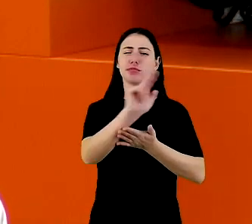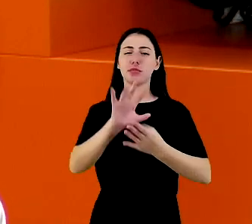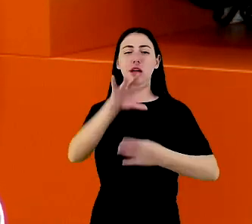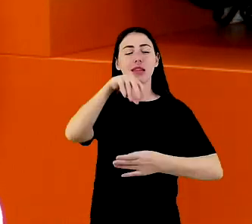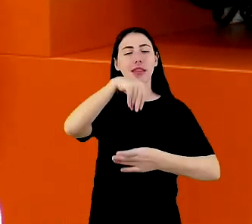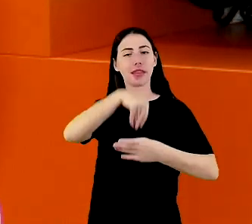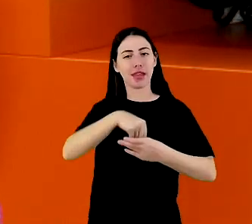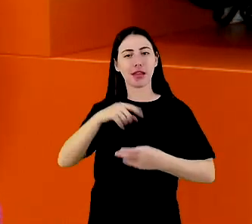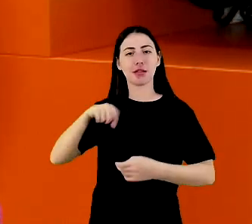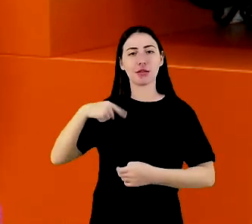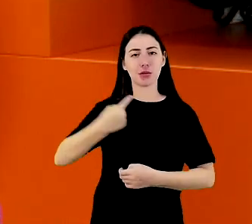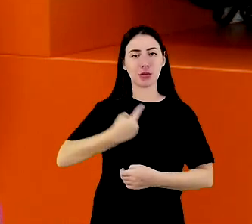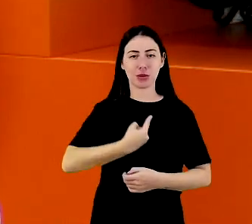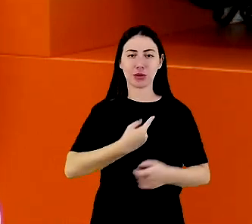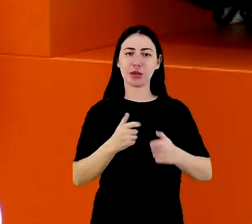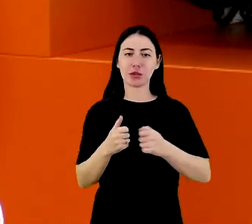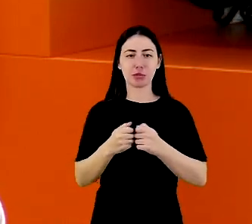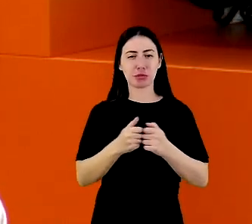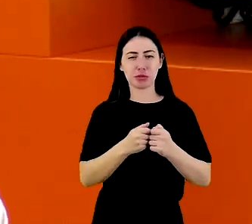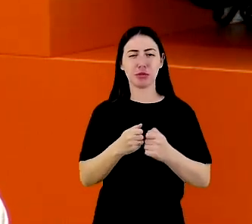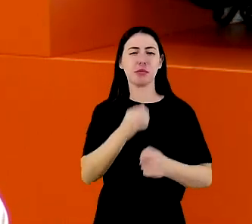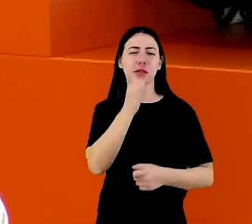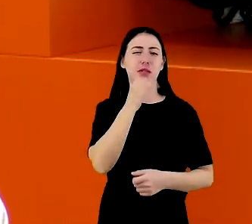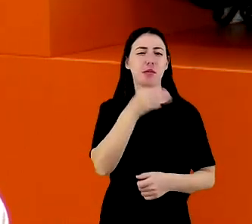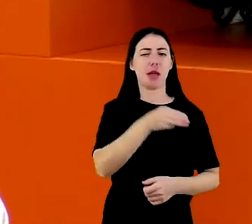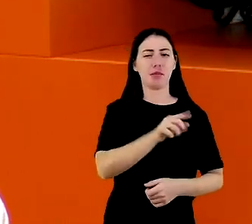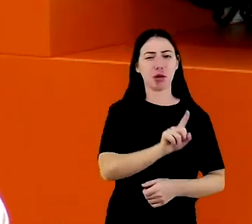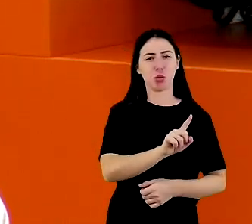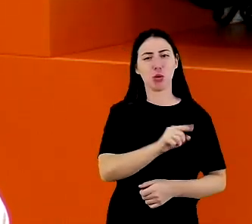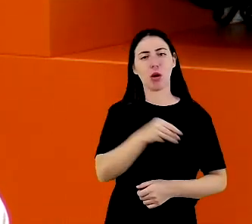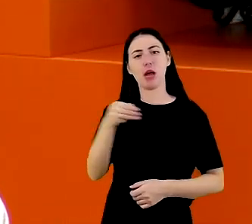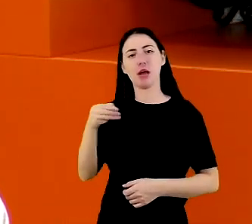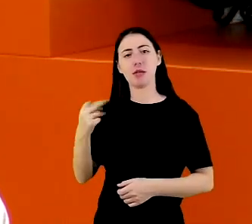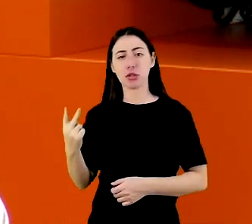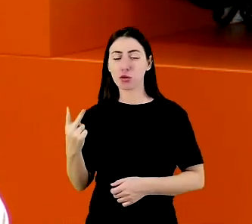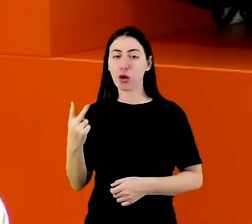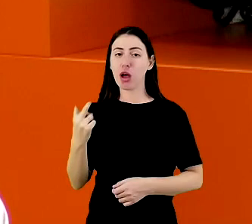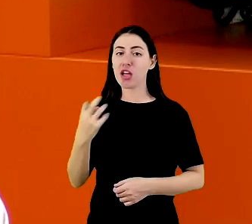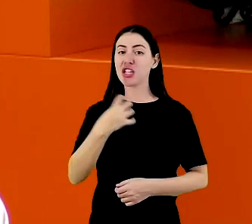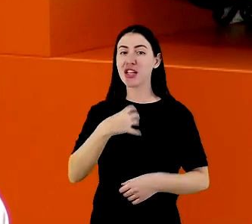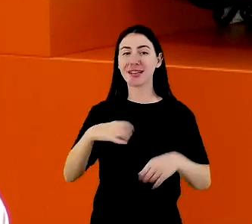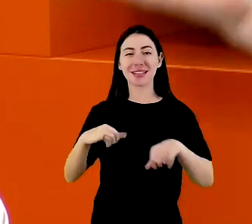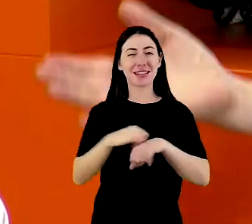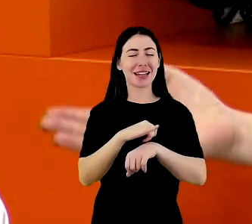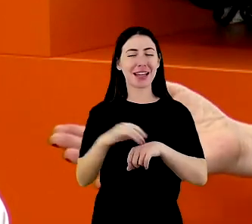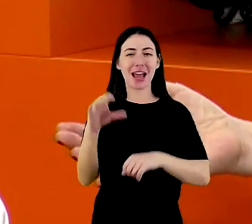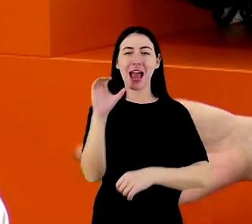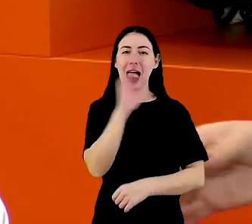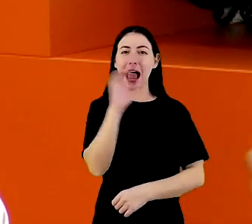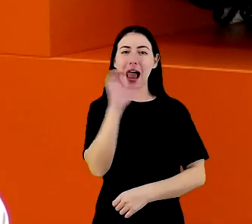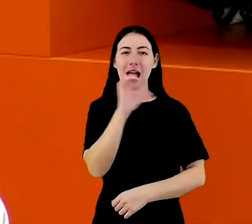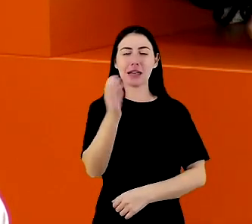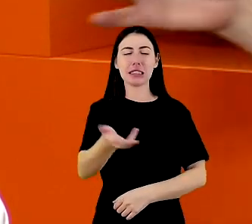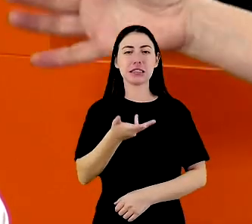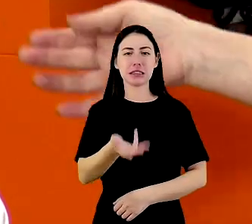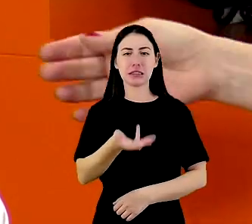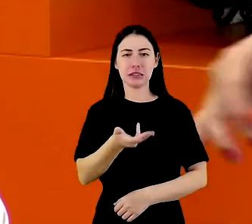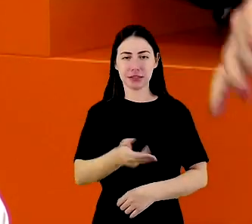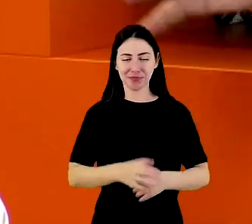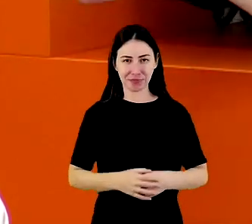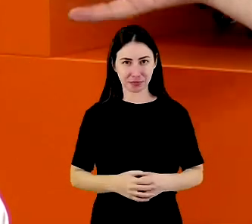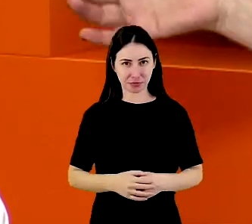Estou falando de N1, N2, realmente, e que seja rápido. Né? A gente, como o Rafa falou, a gente não pode colocar lá